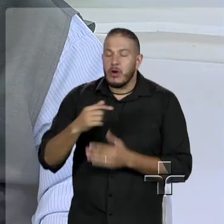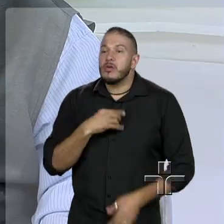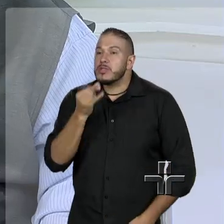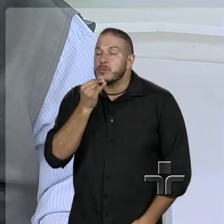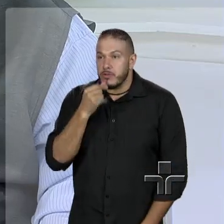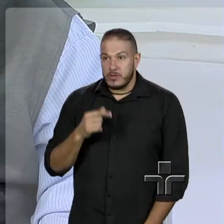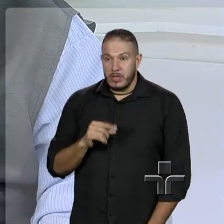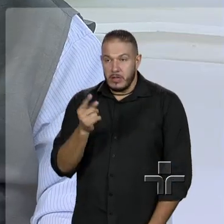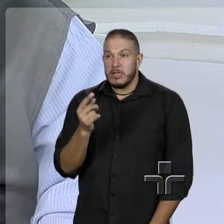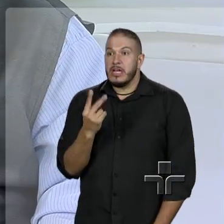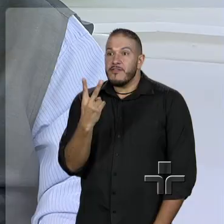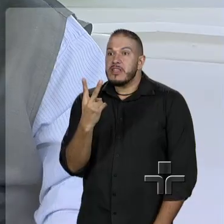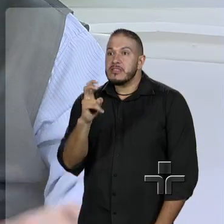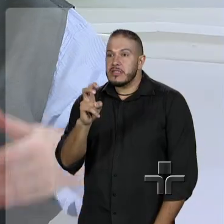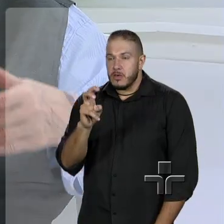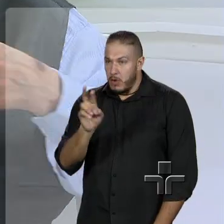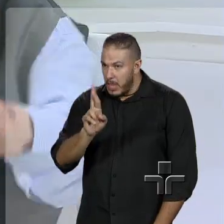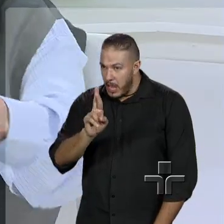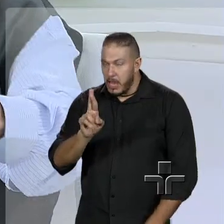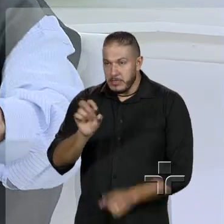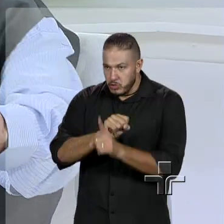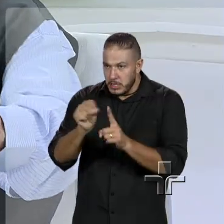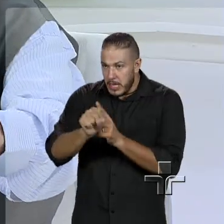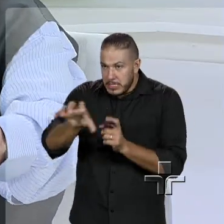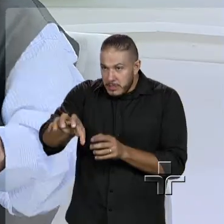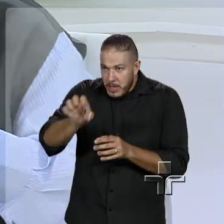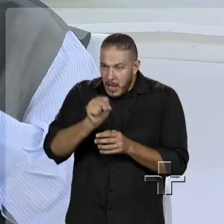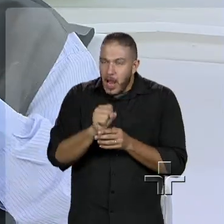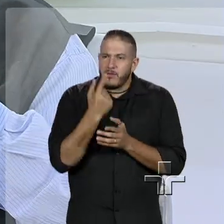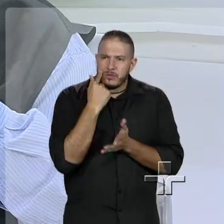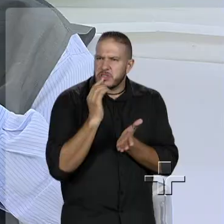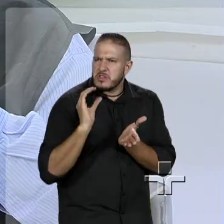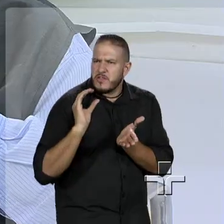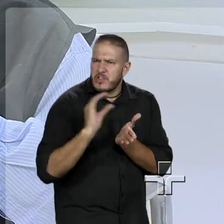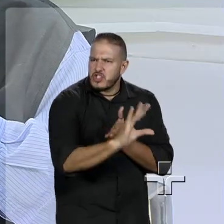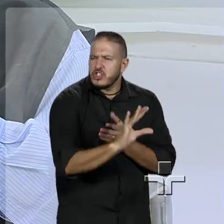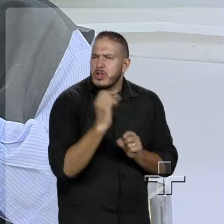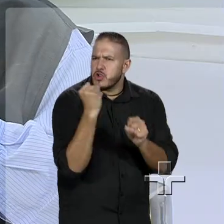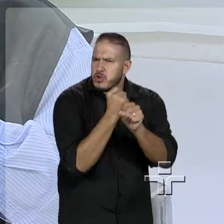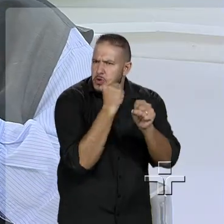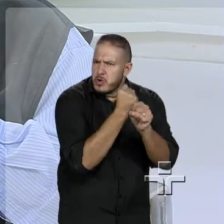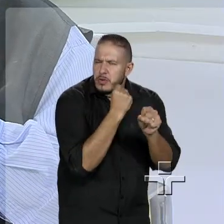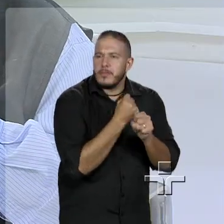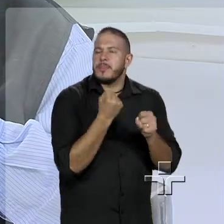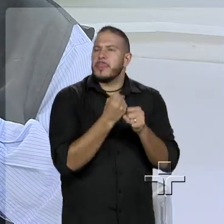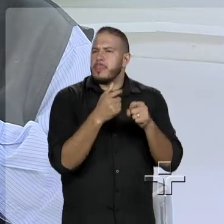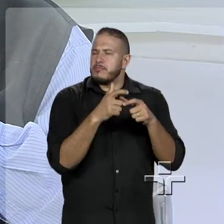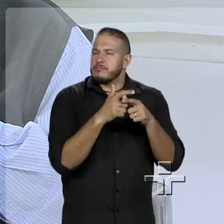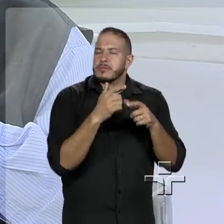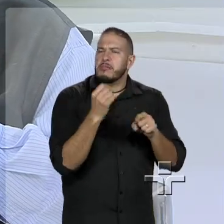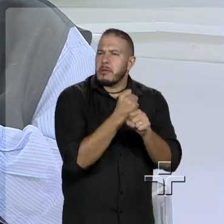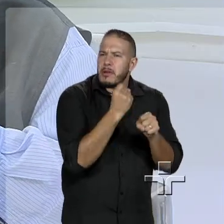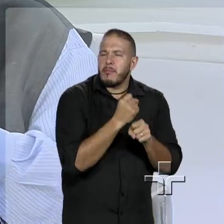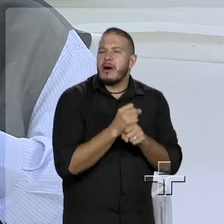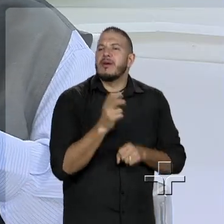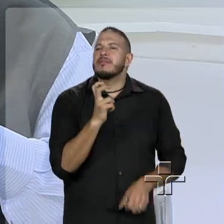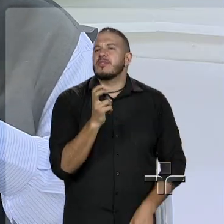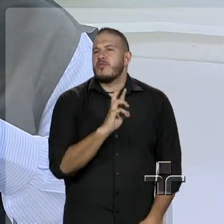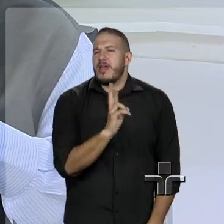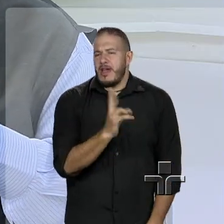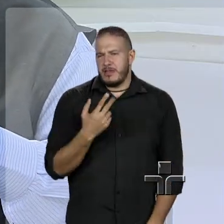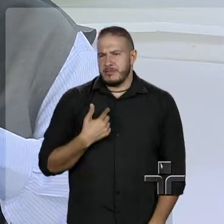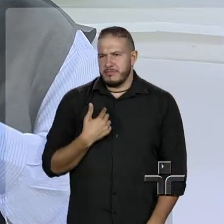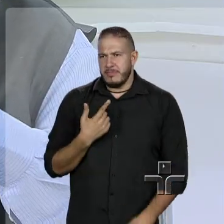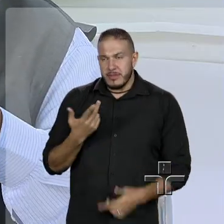você tirava da sociedade, você investia em obras públicas R$ 5. O que se